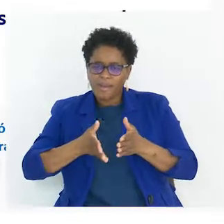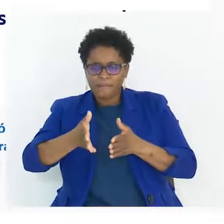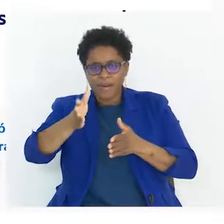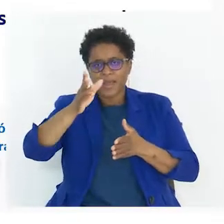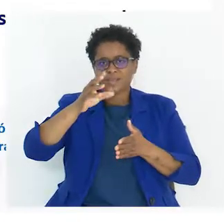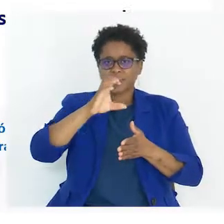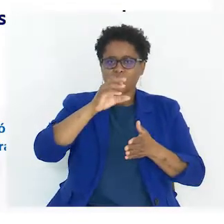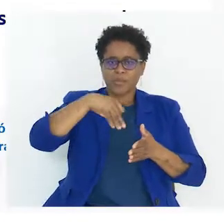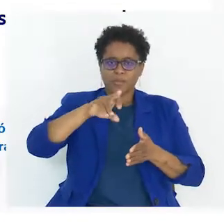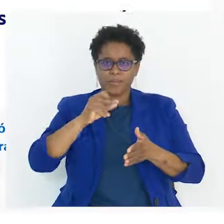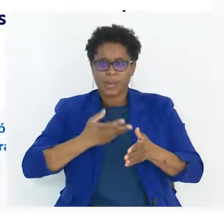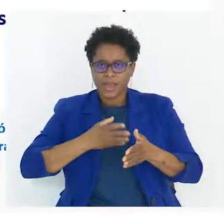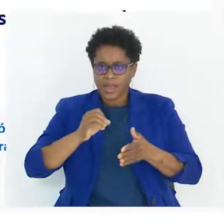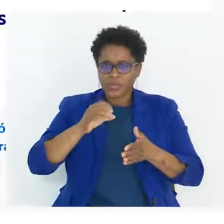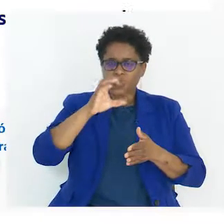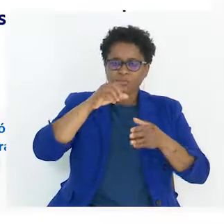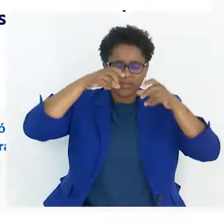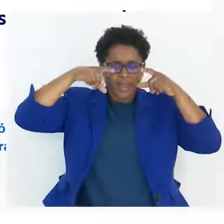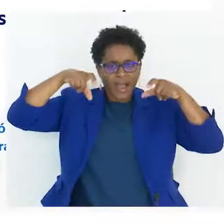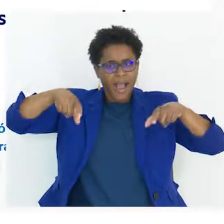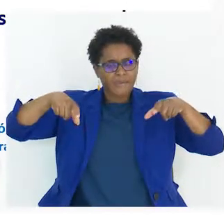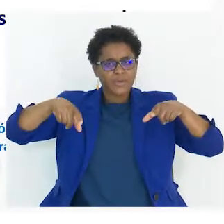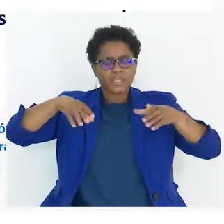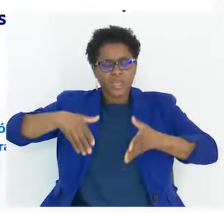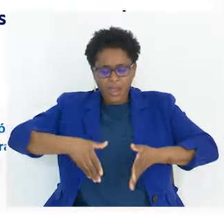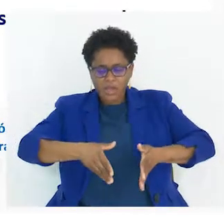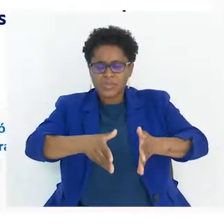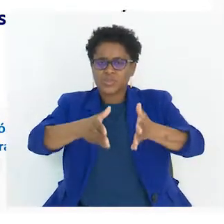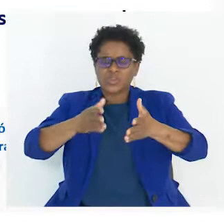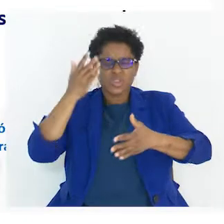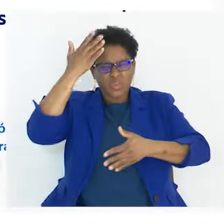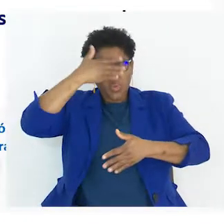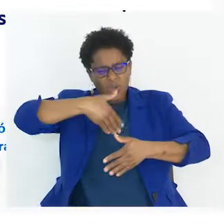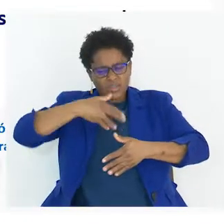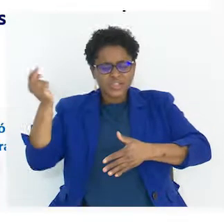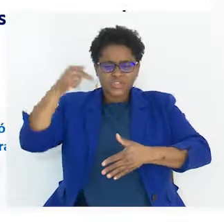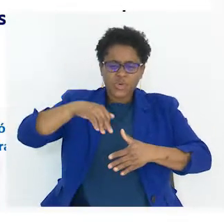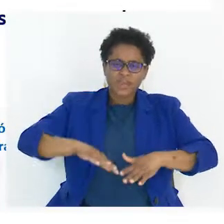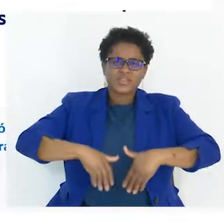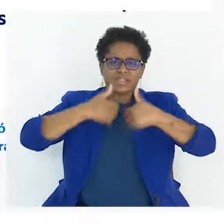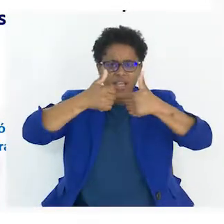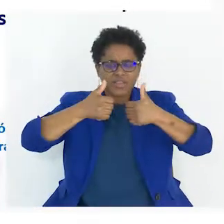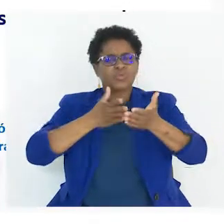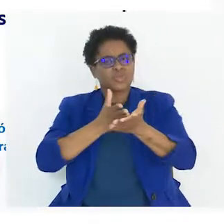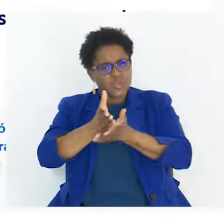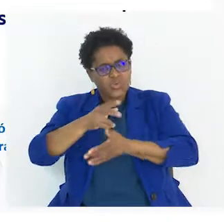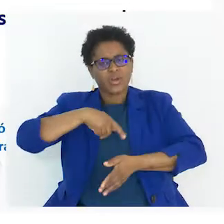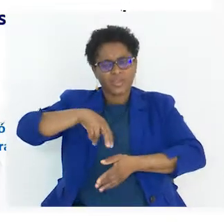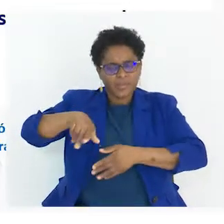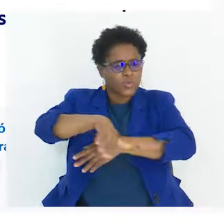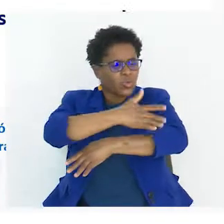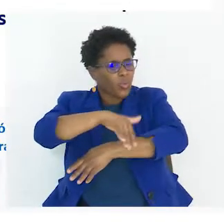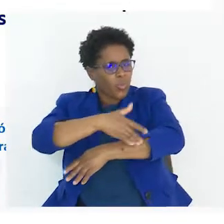Passou pelo prado, pelos campos e pelos caminhos. À noite, chegou à cidade e continuou